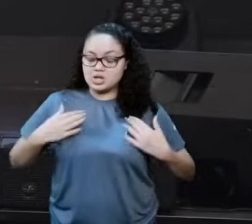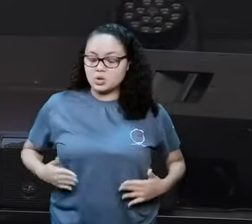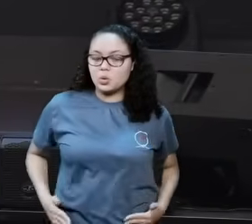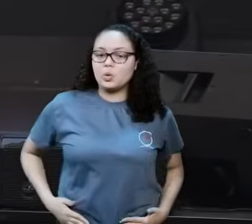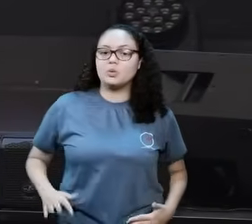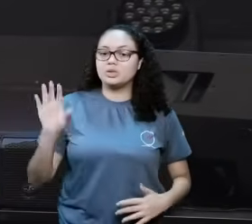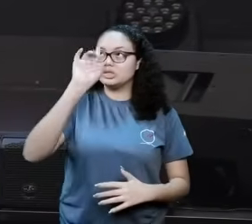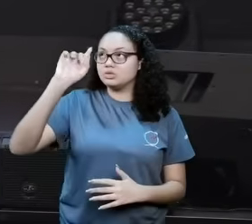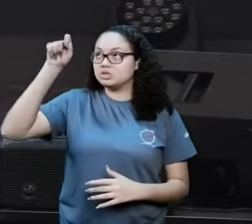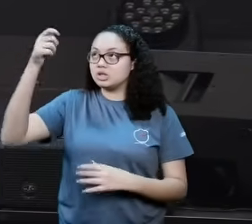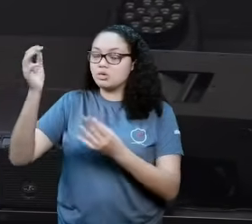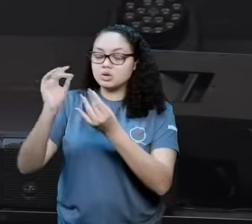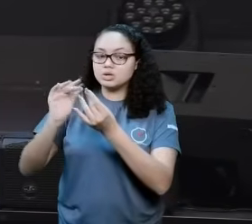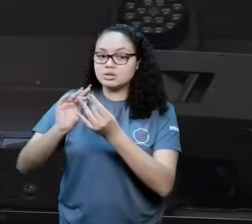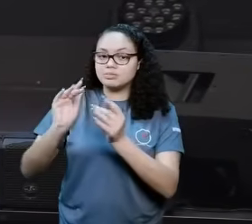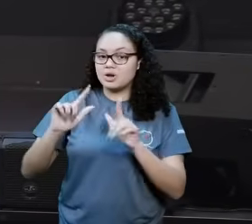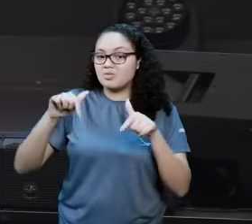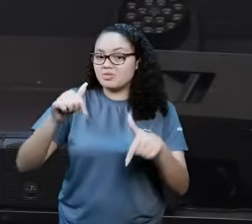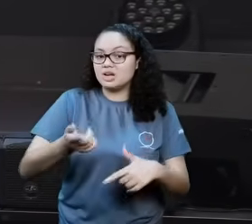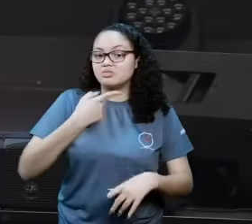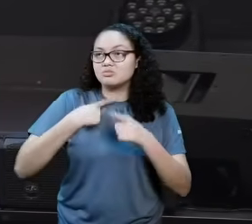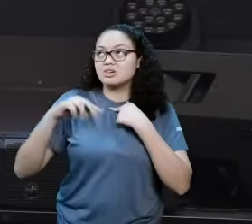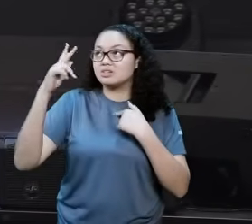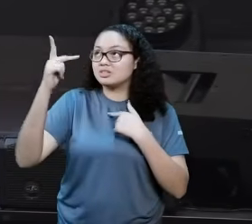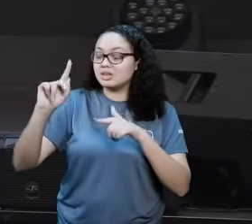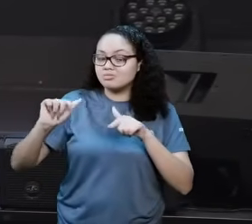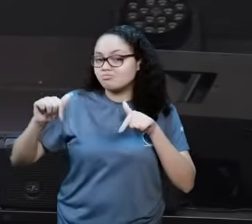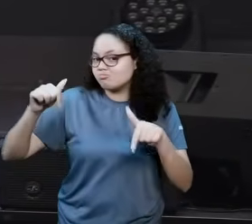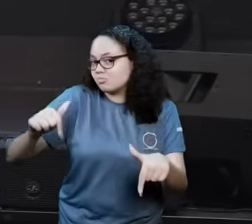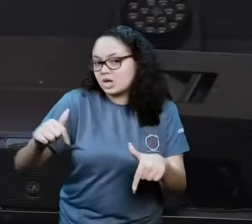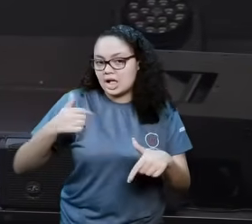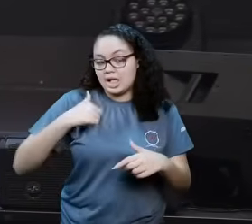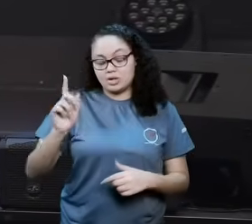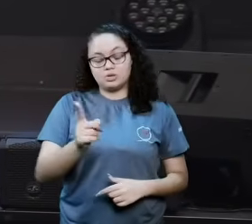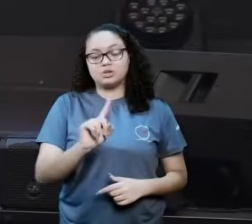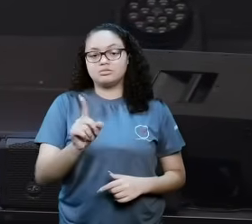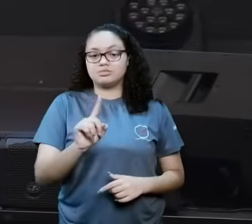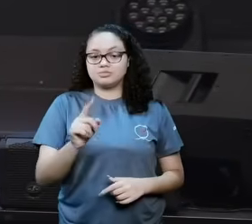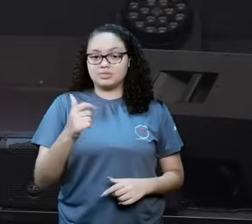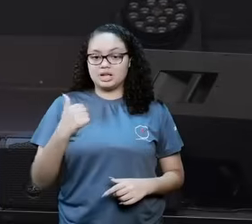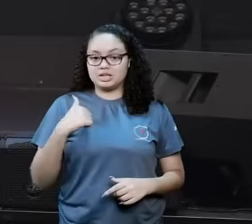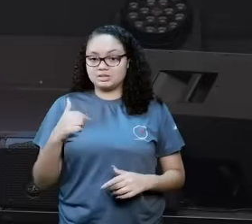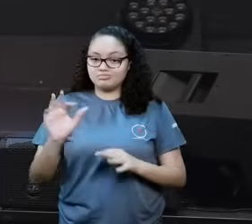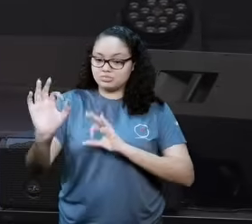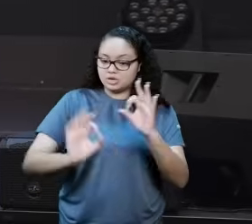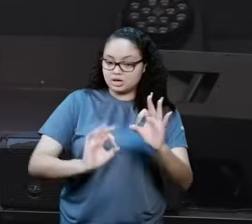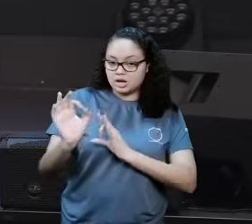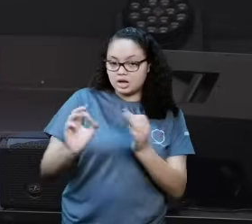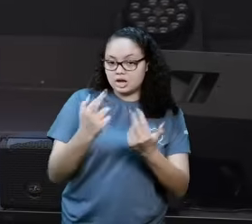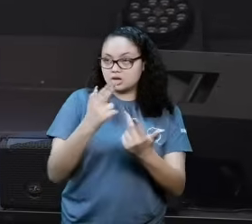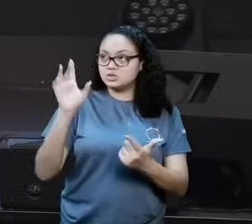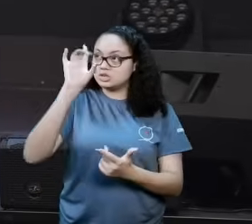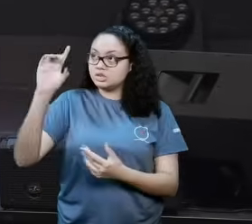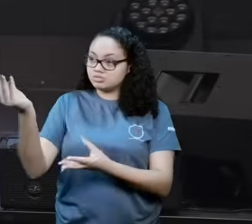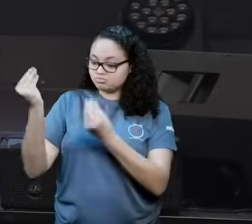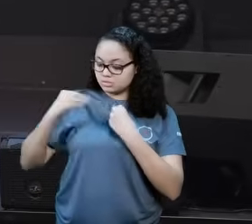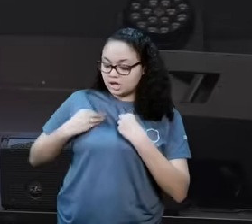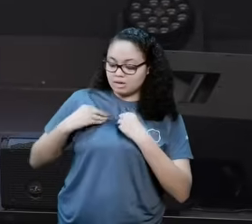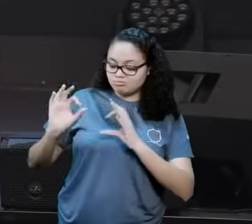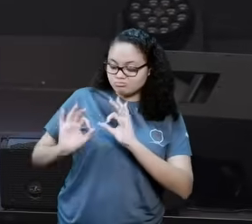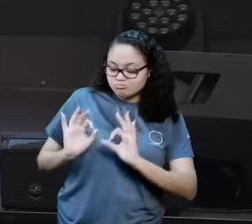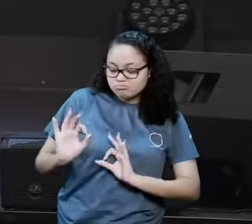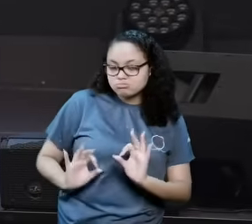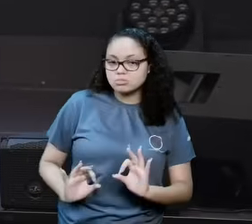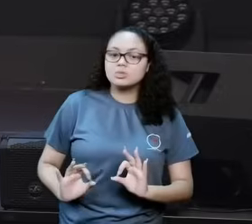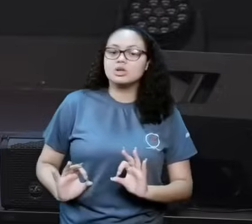Deus sendo espírito, faz o que quiser, do jeito que quiser, na hora que quiser. Eu não, eu tenho que organizar as coisas que Deus faz em mim.